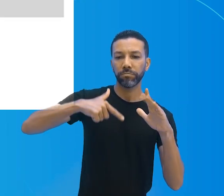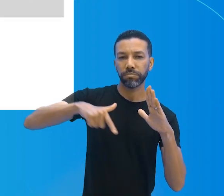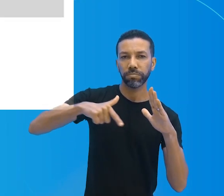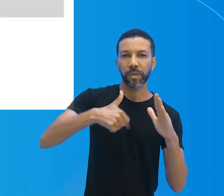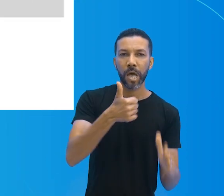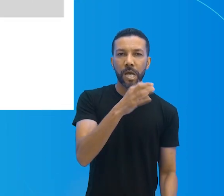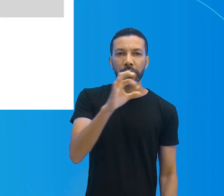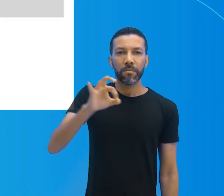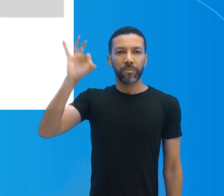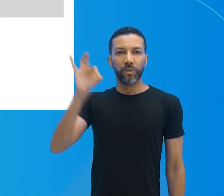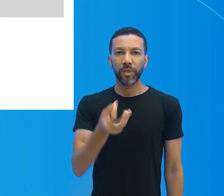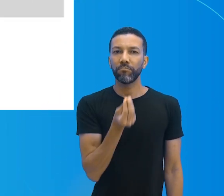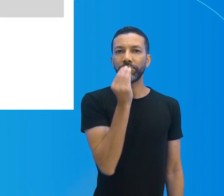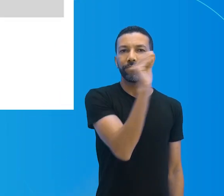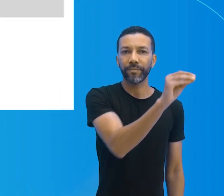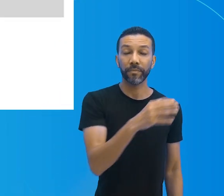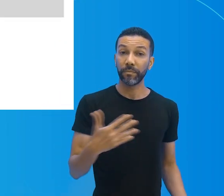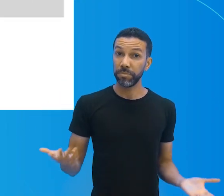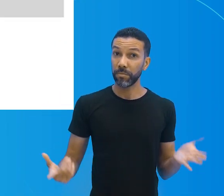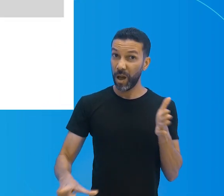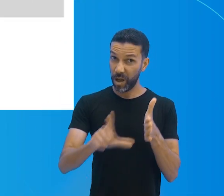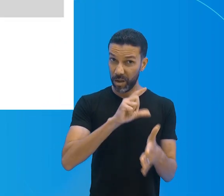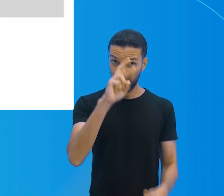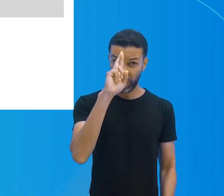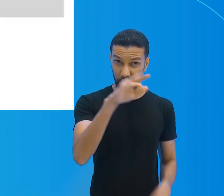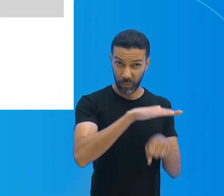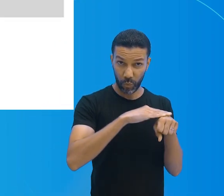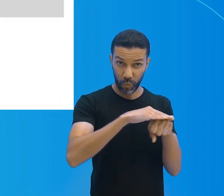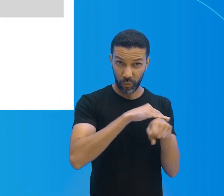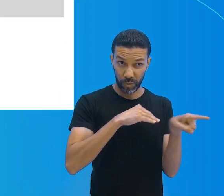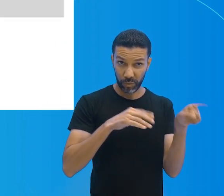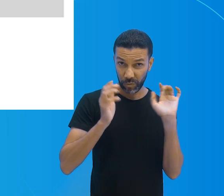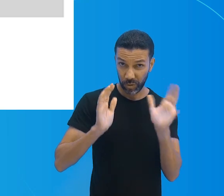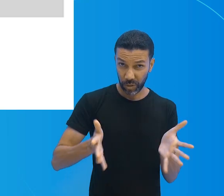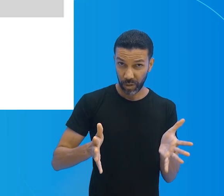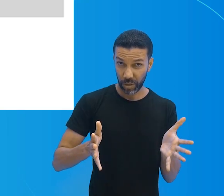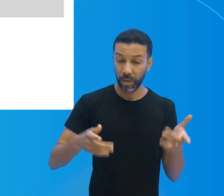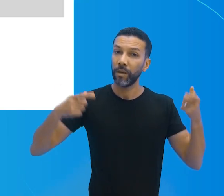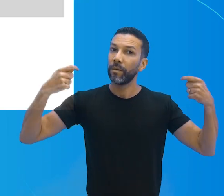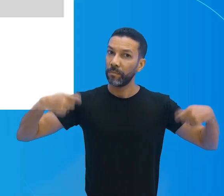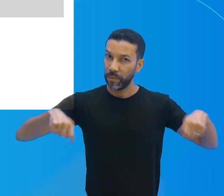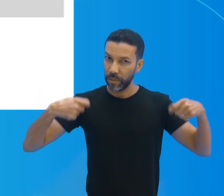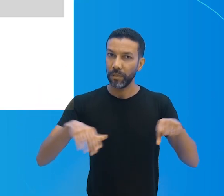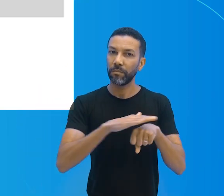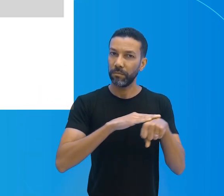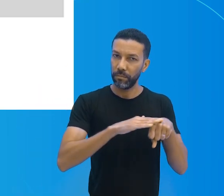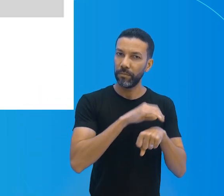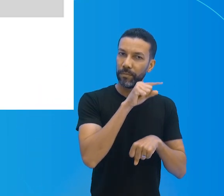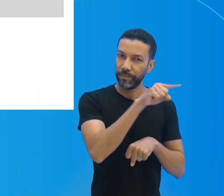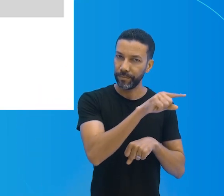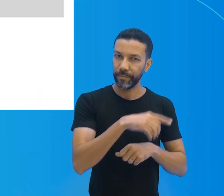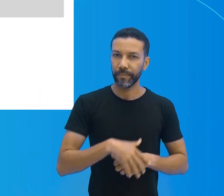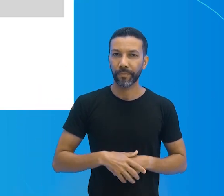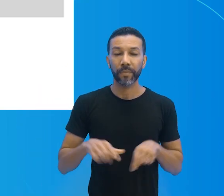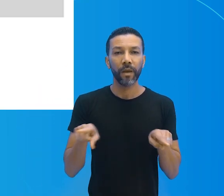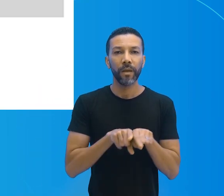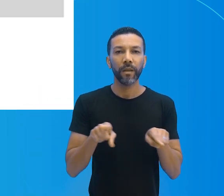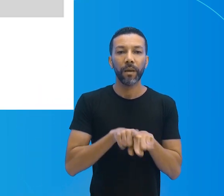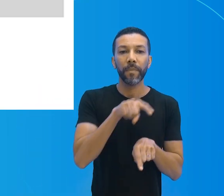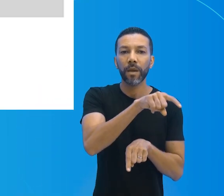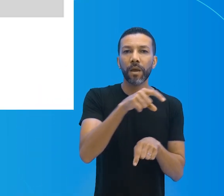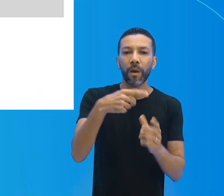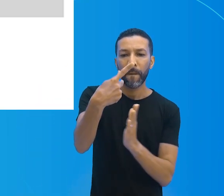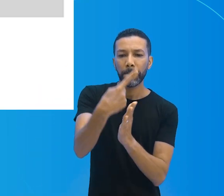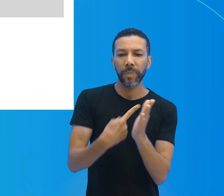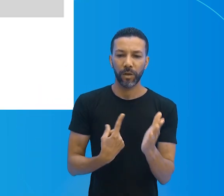forma aleatória. Isso foi conversado com o seu chefe, tá bem? Nós vamos ver isso na tela do sistema. Vai adicionar a vigência do